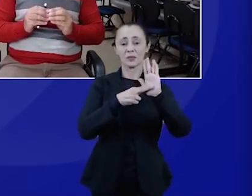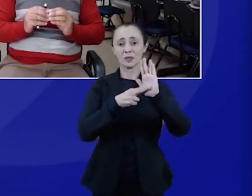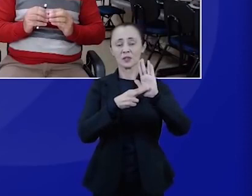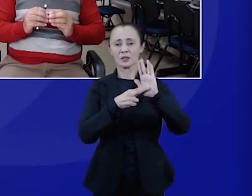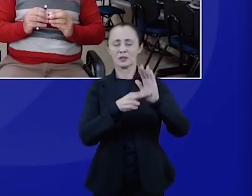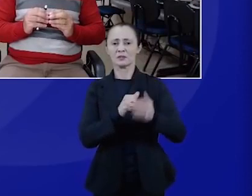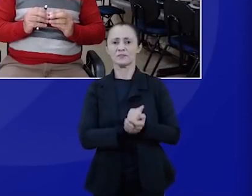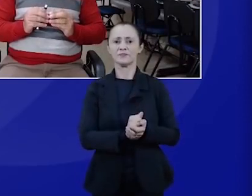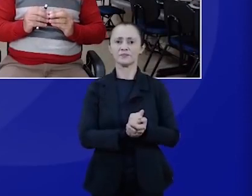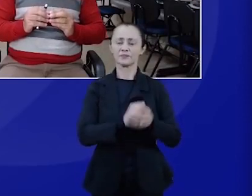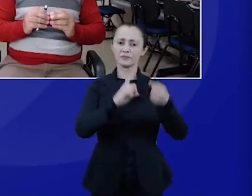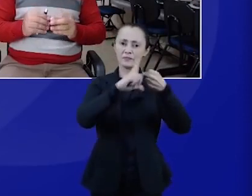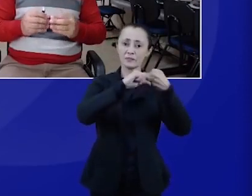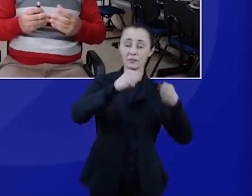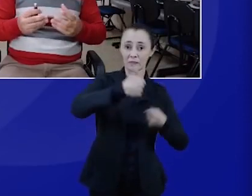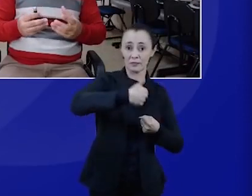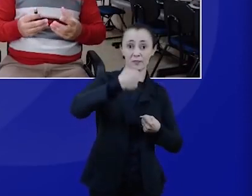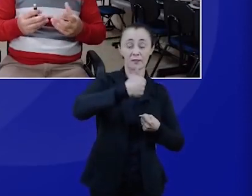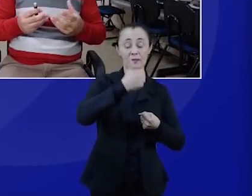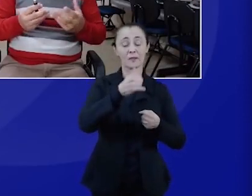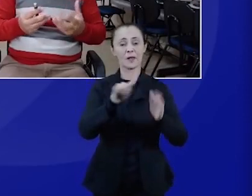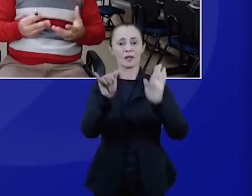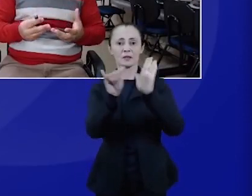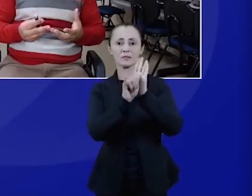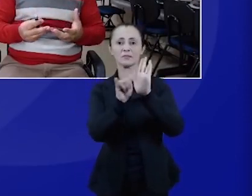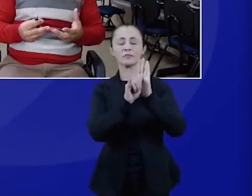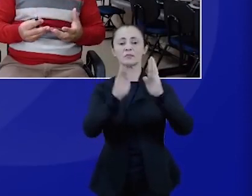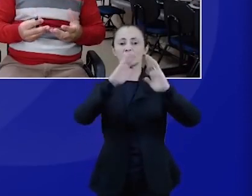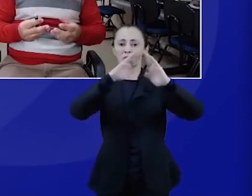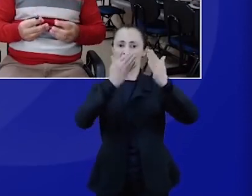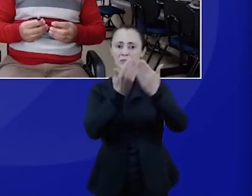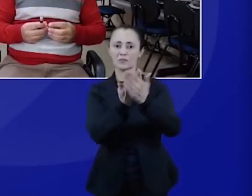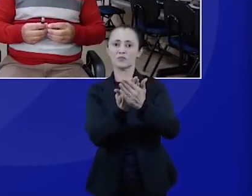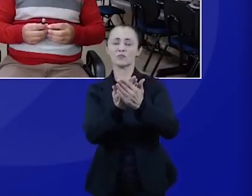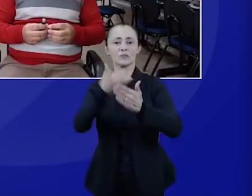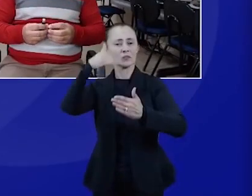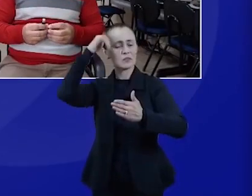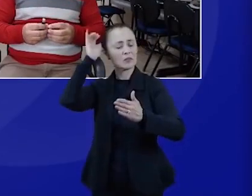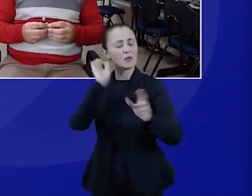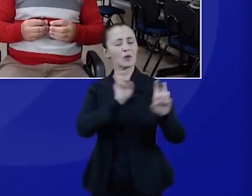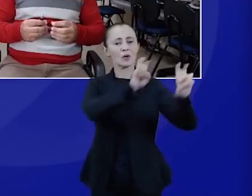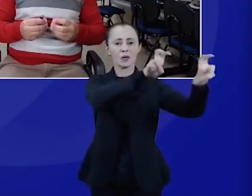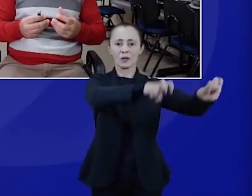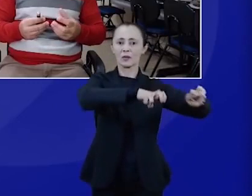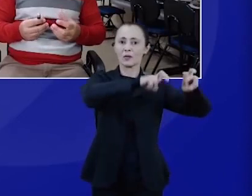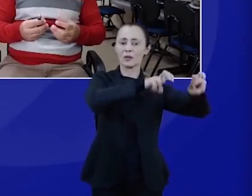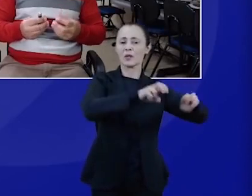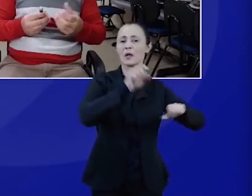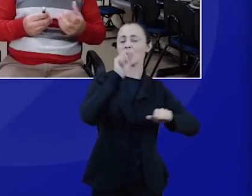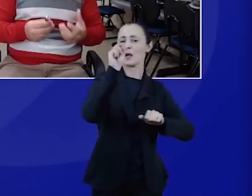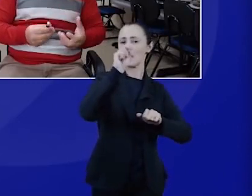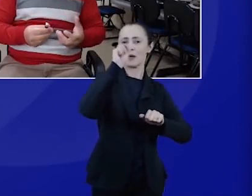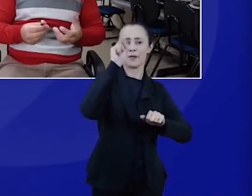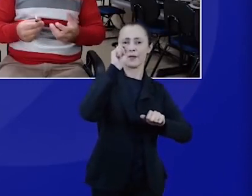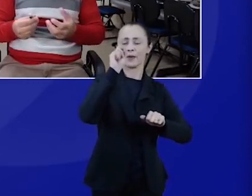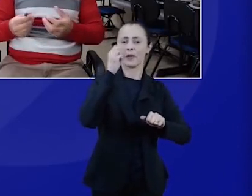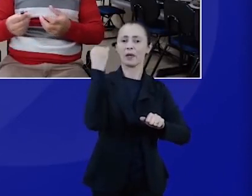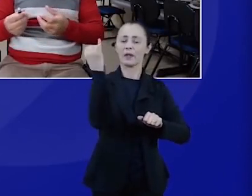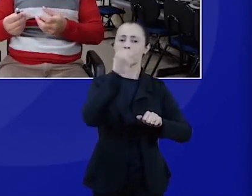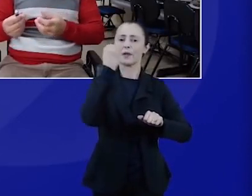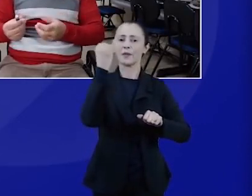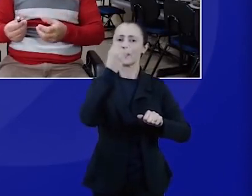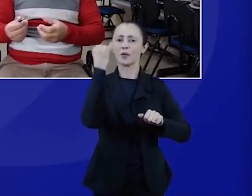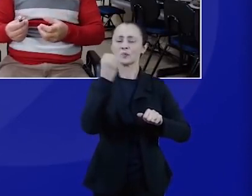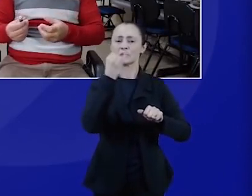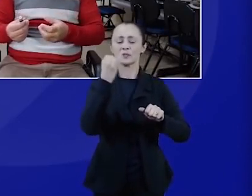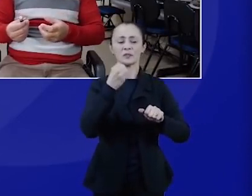1º que a identidade da escola do campo, ela é inerente às questões